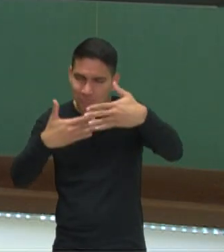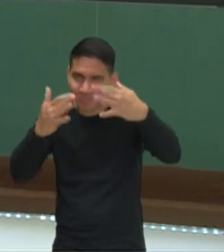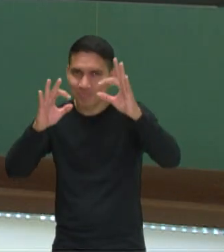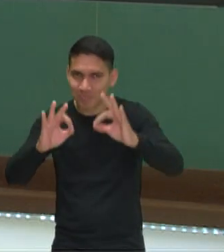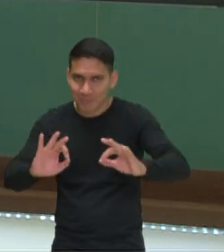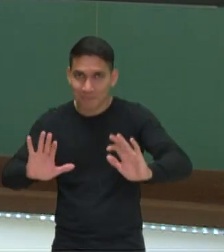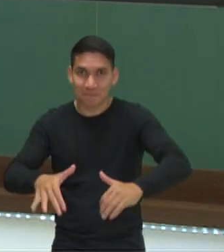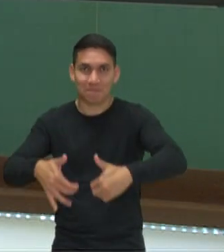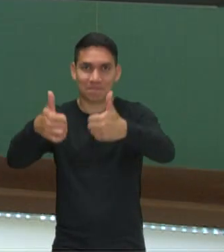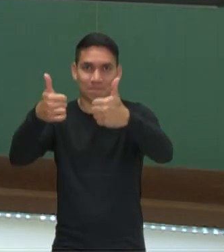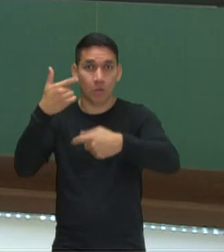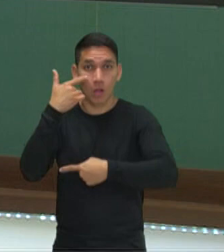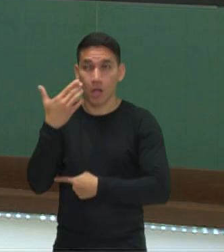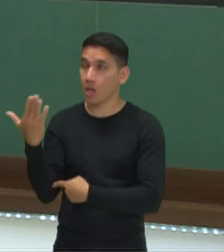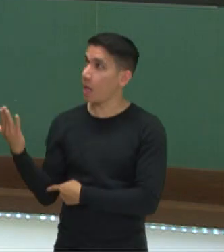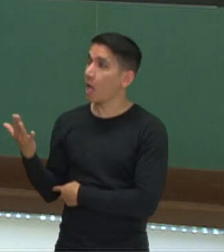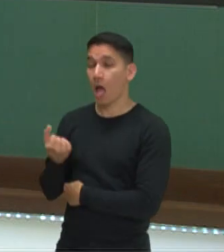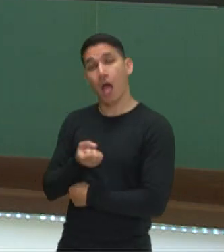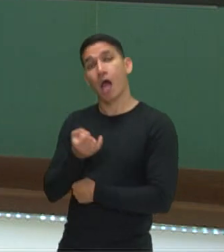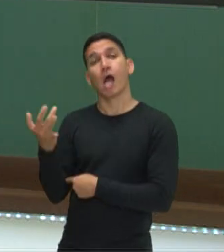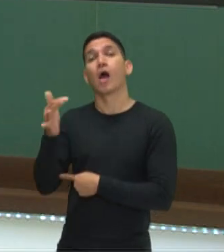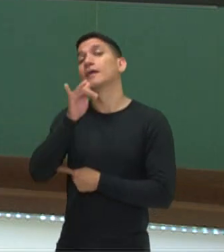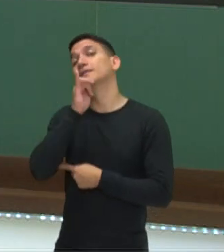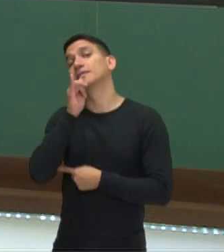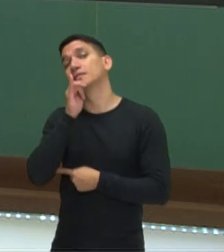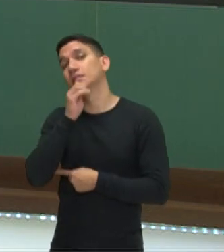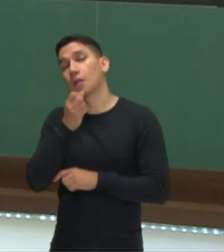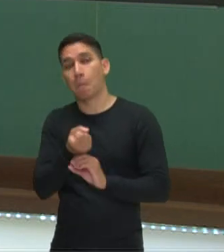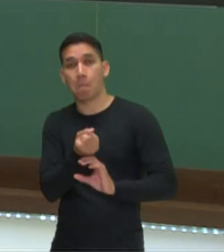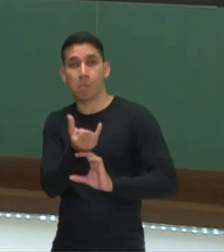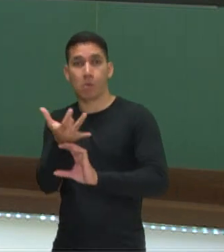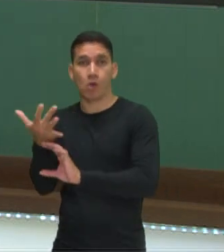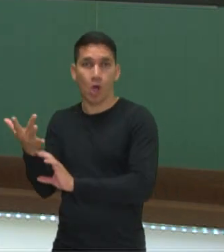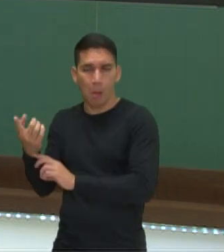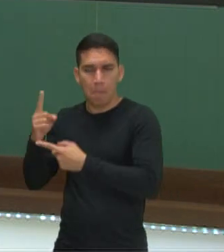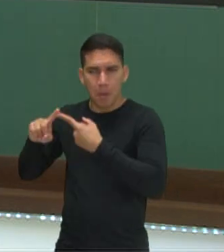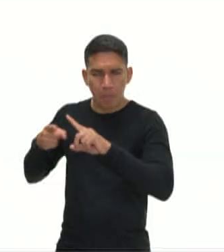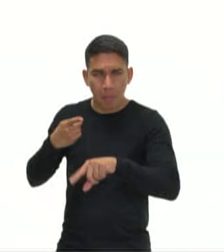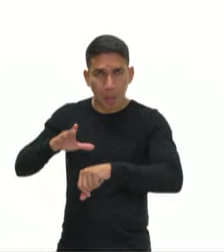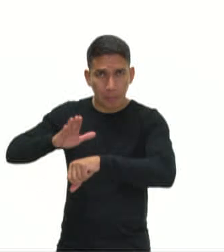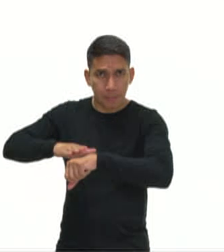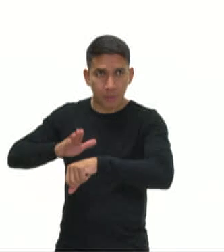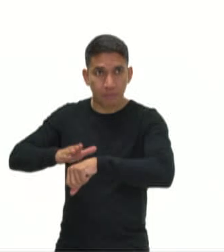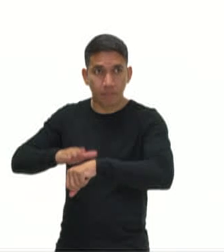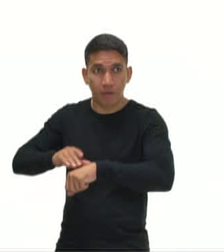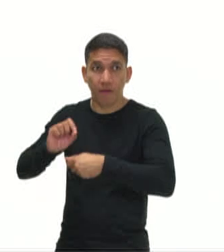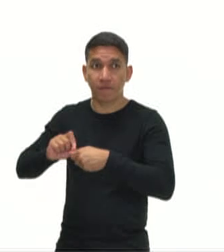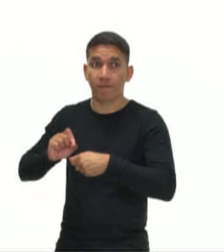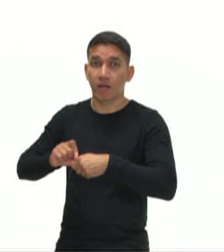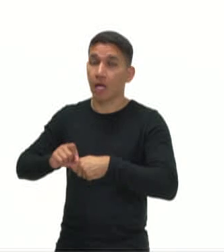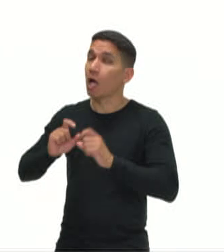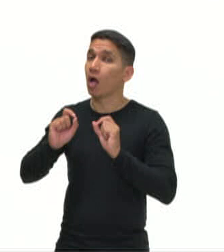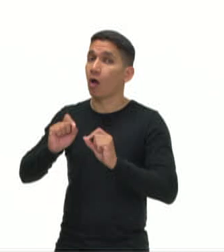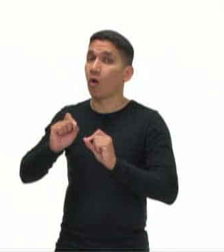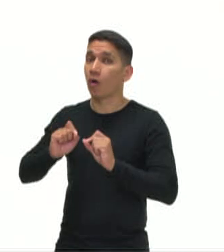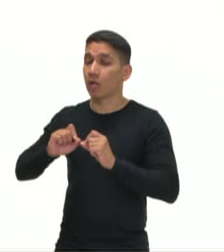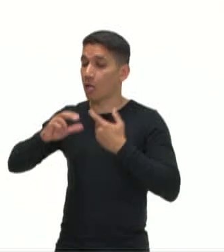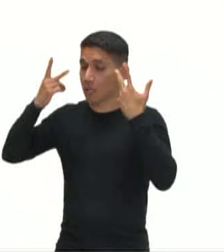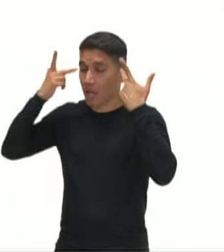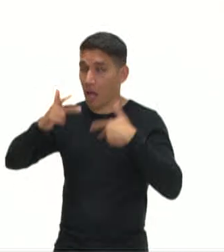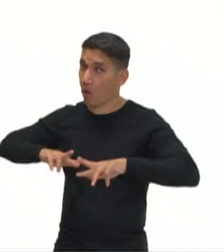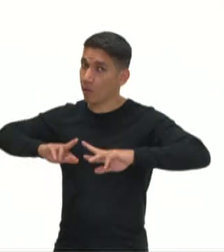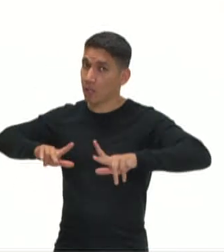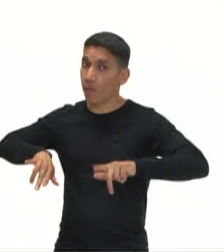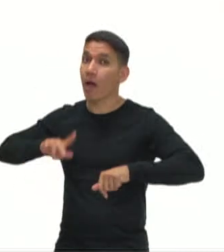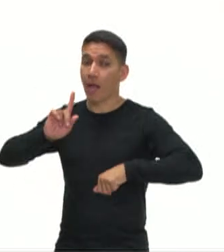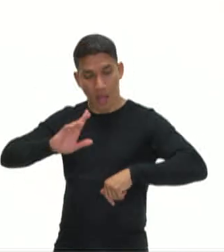bem. Então, aqui nós temos alguns exemplos de polímeros sintéticos. São produzidos artificialmente pelo processo